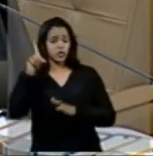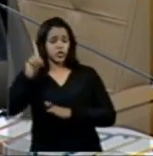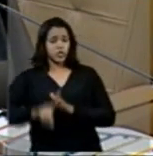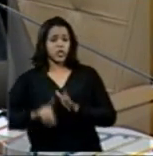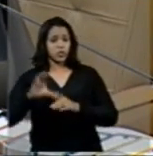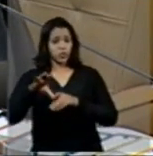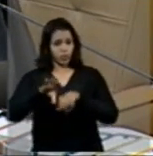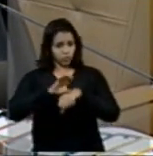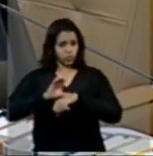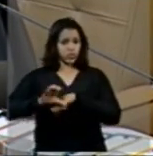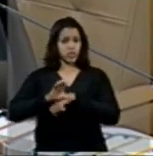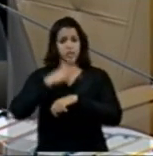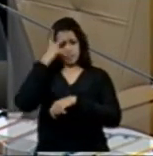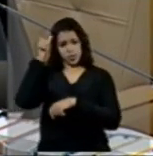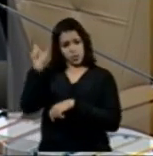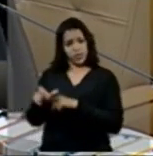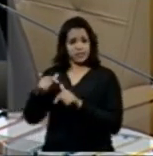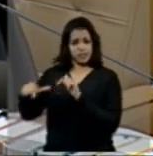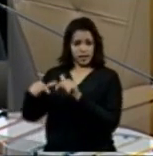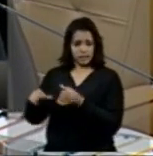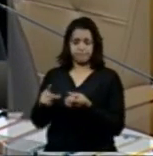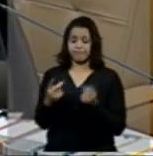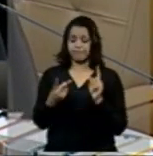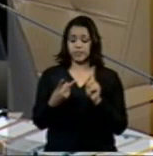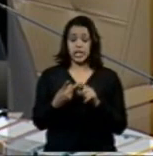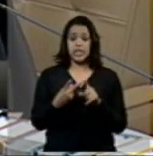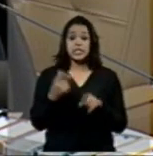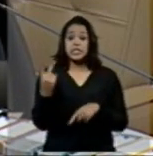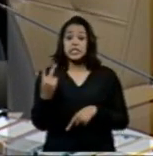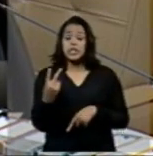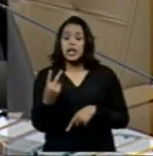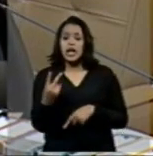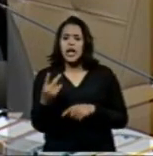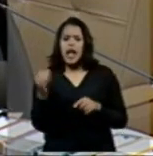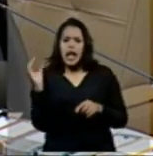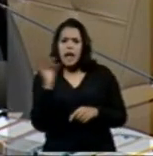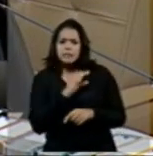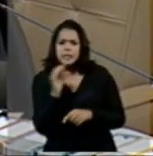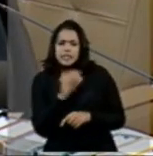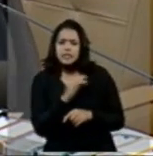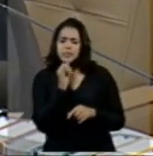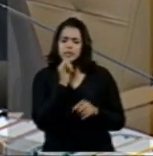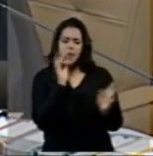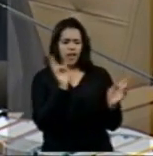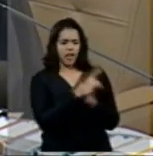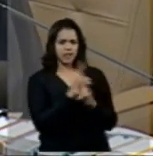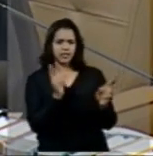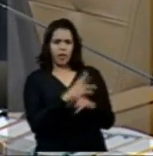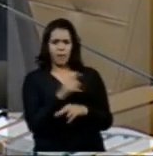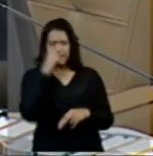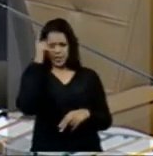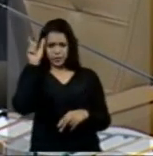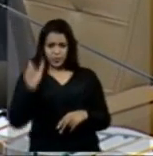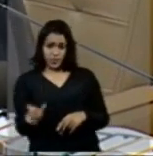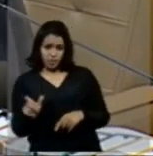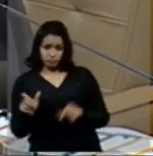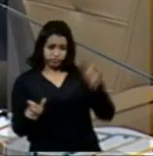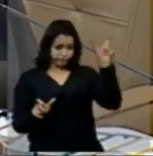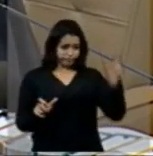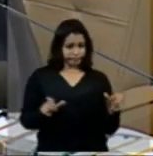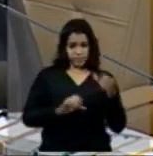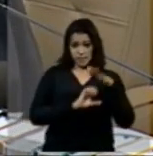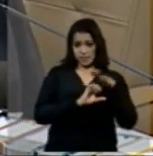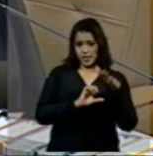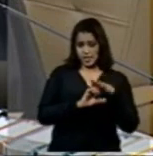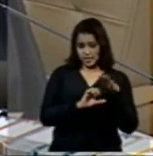constitucionais dos trabalhadores. Segundo, a imediaticidade da relação empregado-tomador de serviços como